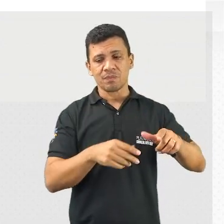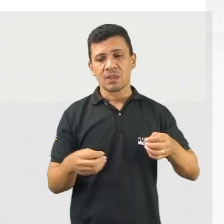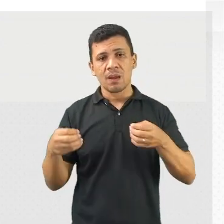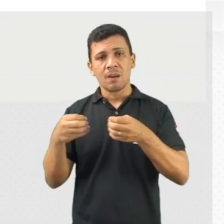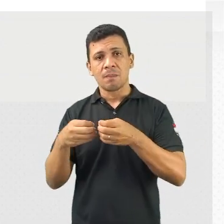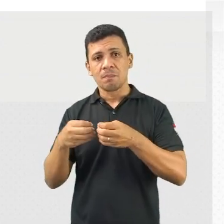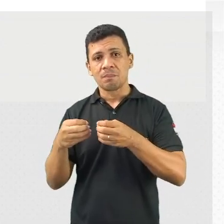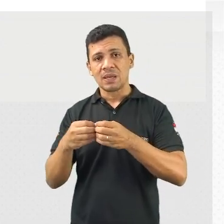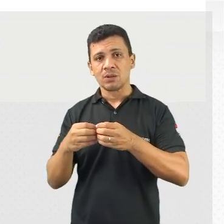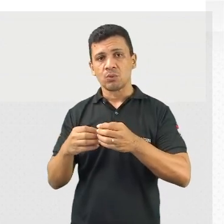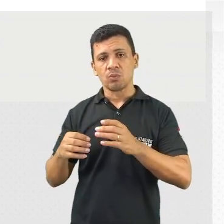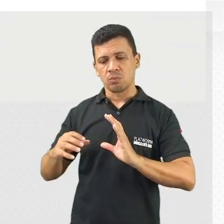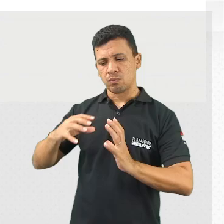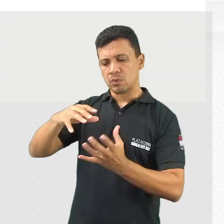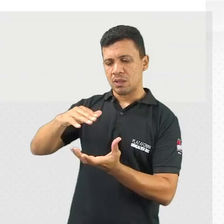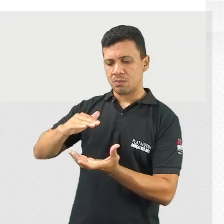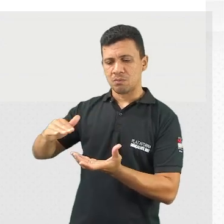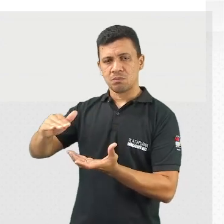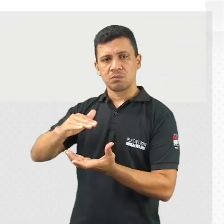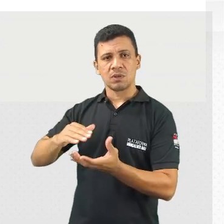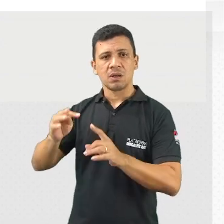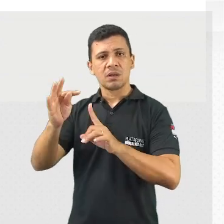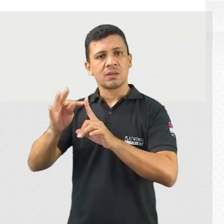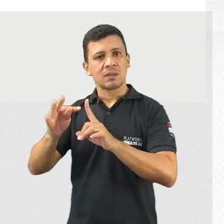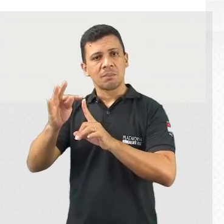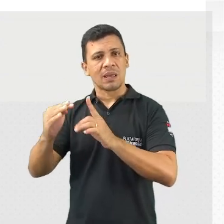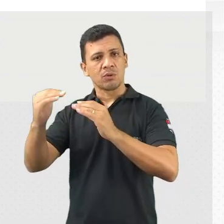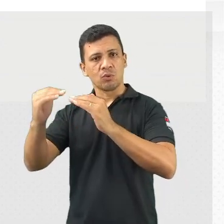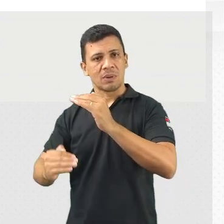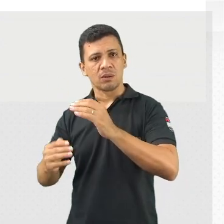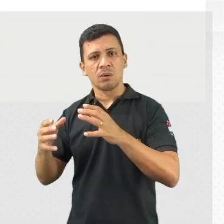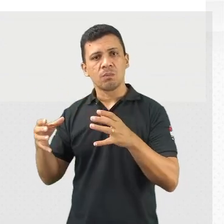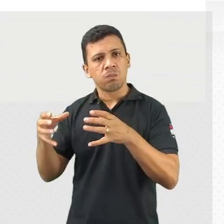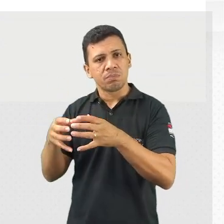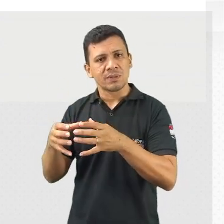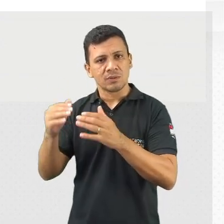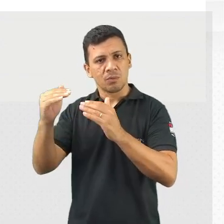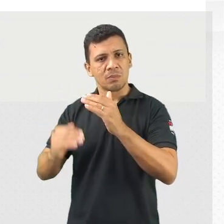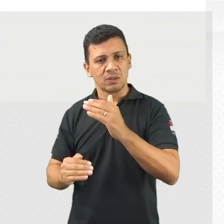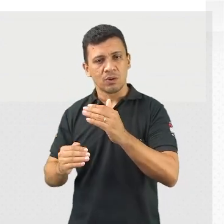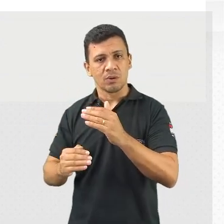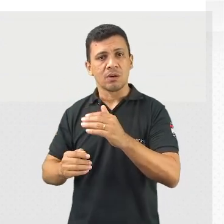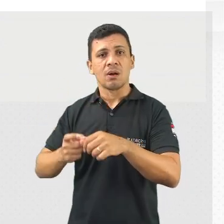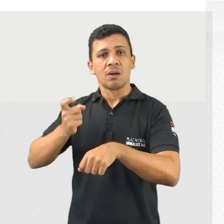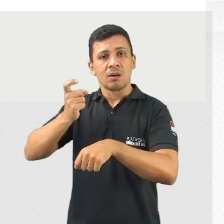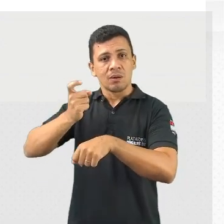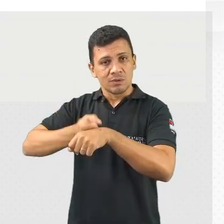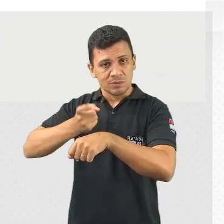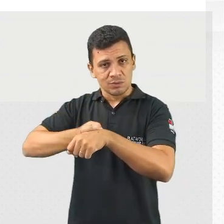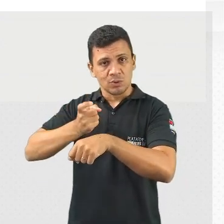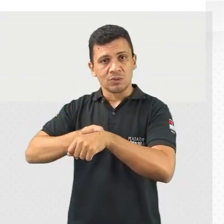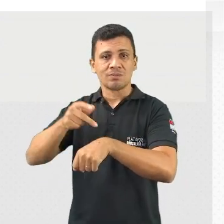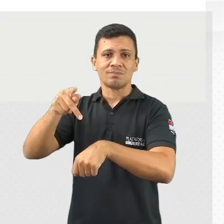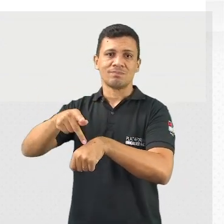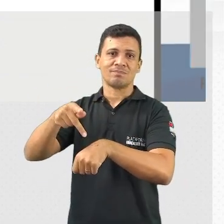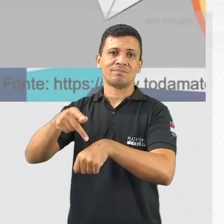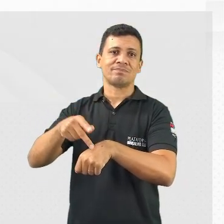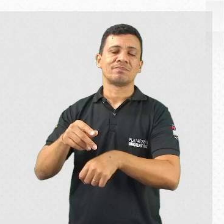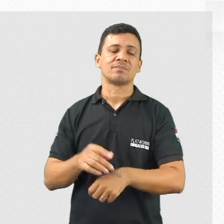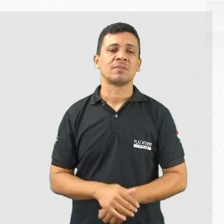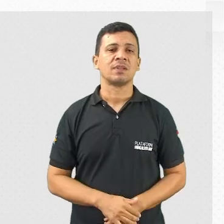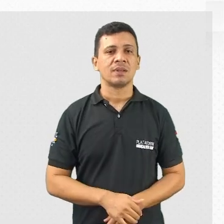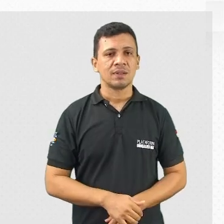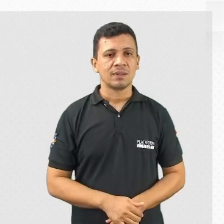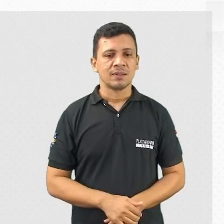próximo da superfície, menor a temperatura, menor a pressão, as rochas se solidificam. Tranquilo? Facinho, né? Vamos